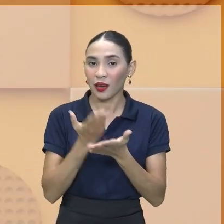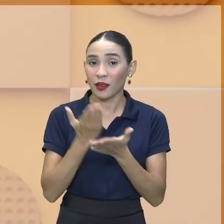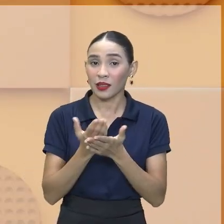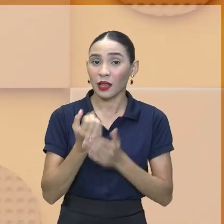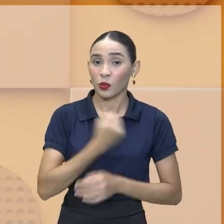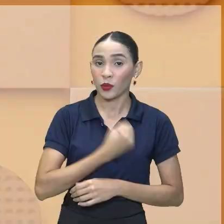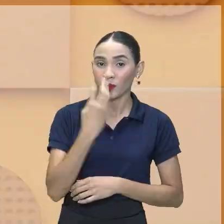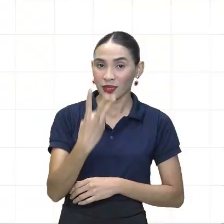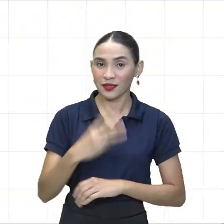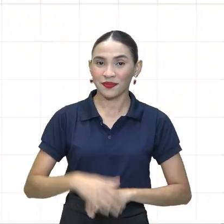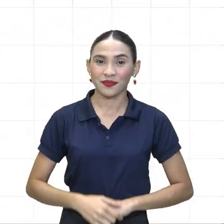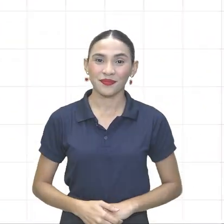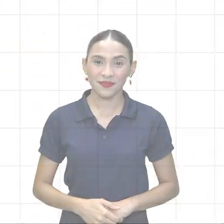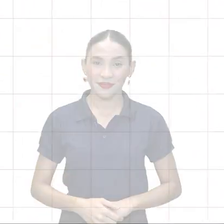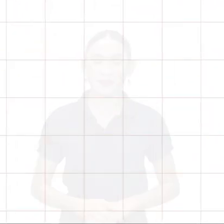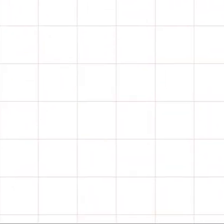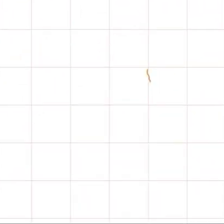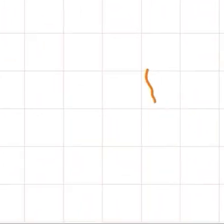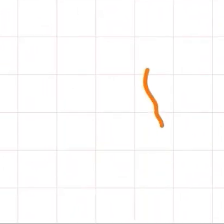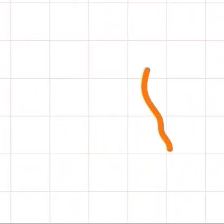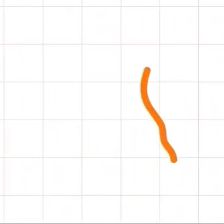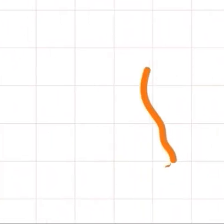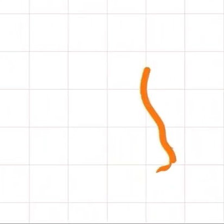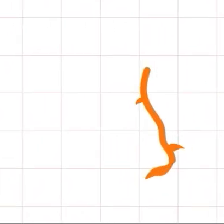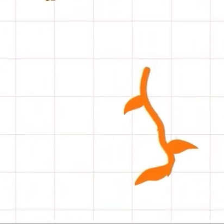número 3.